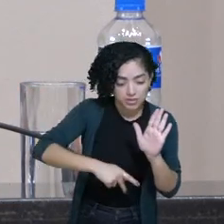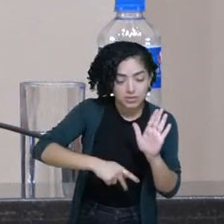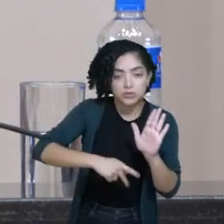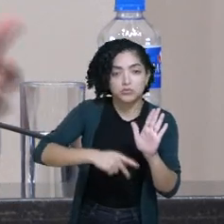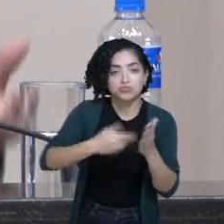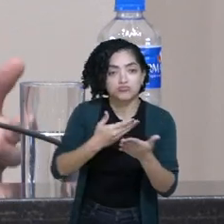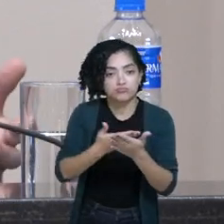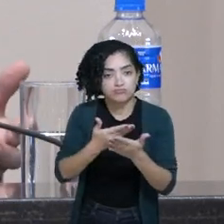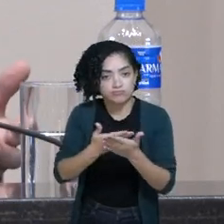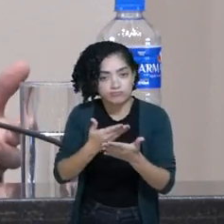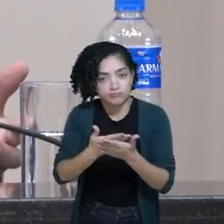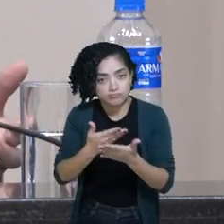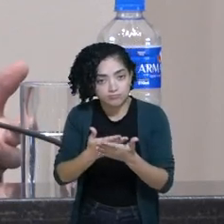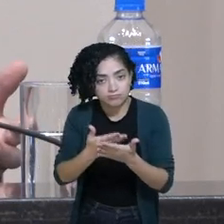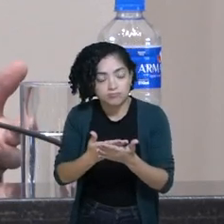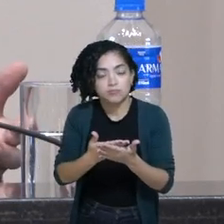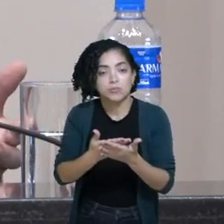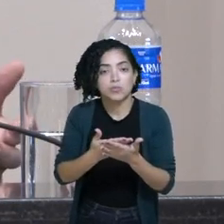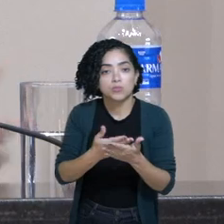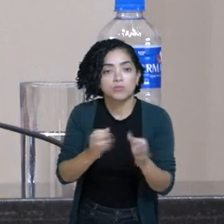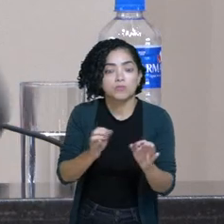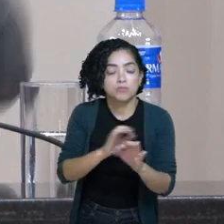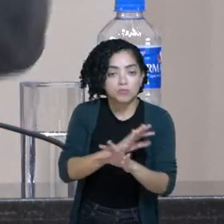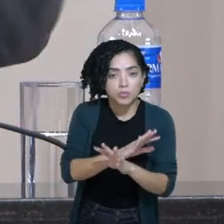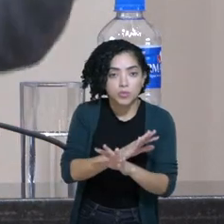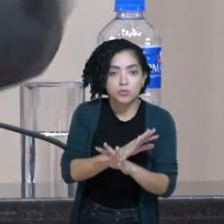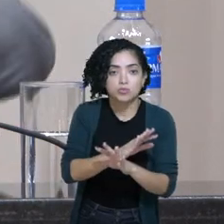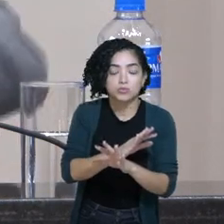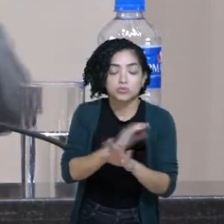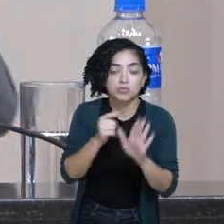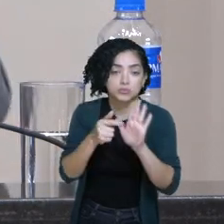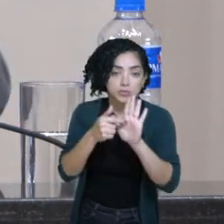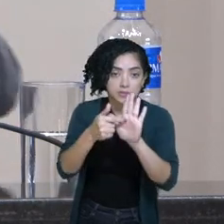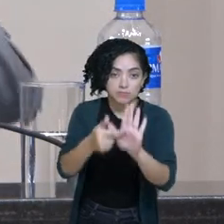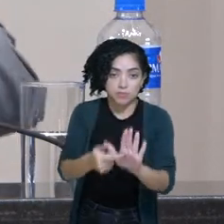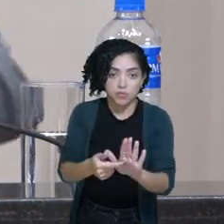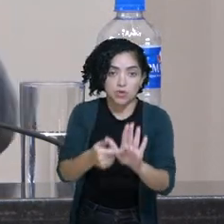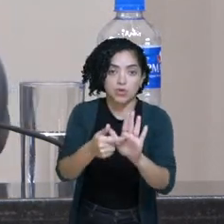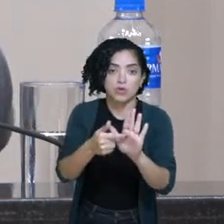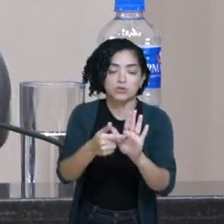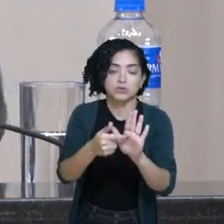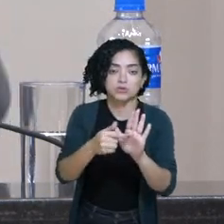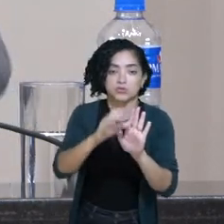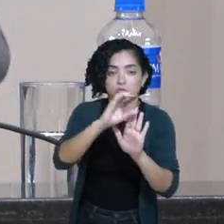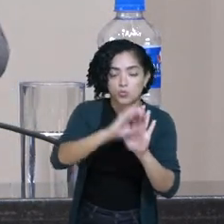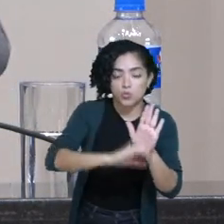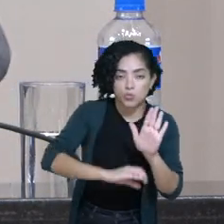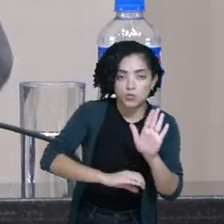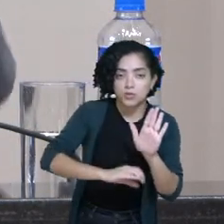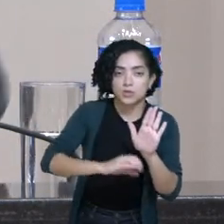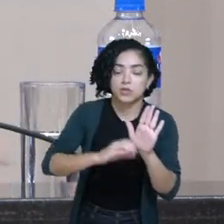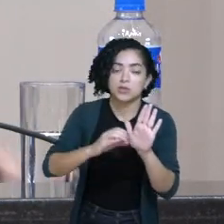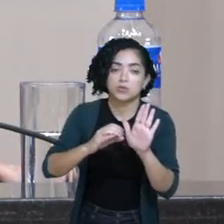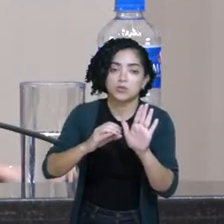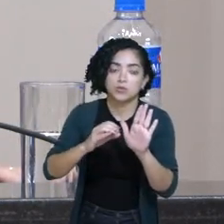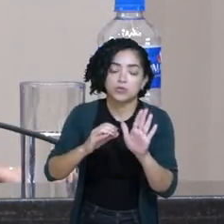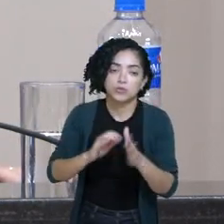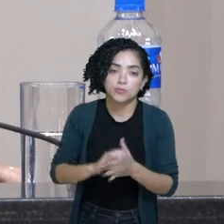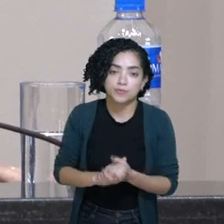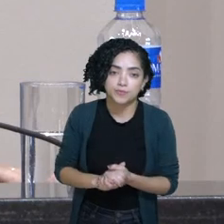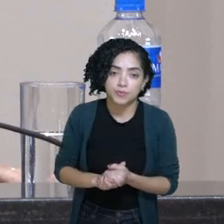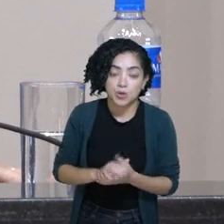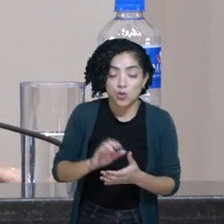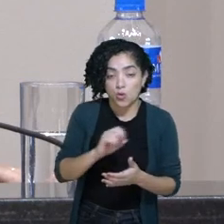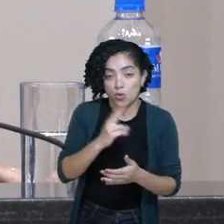planejamento anual Pronto né que traduz que está na bncc ou no currículos da da dos Municípios ou aqui do